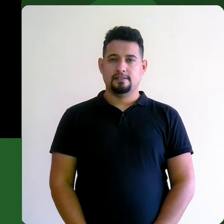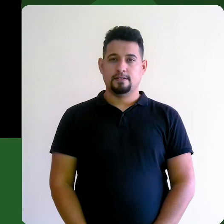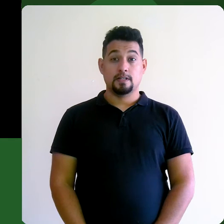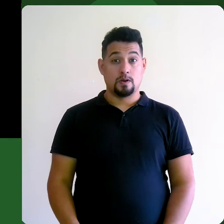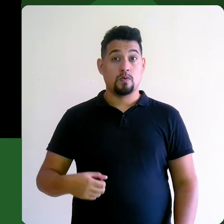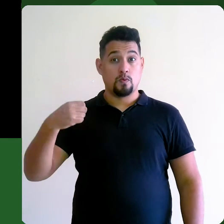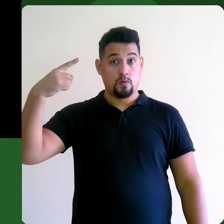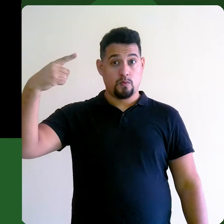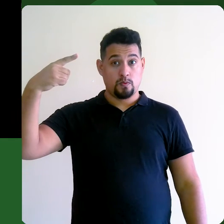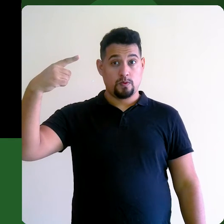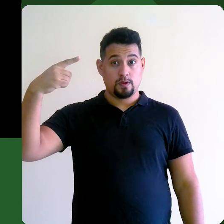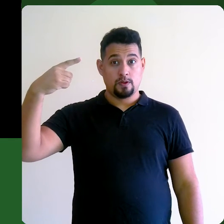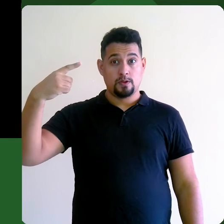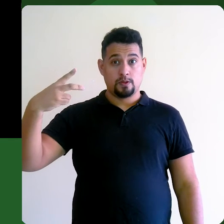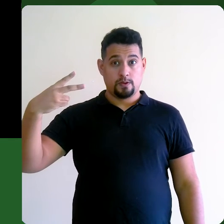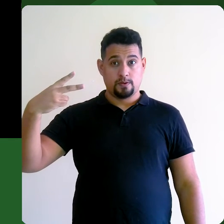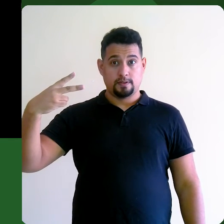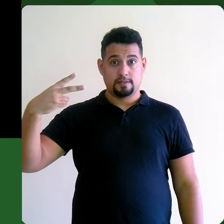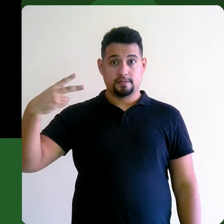1,